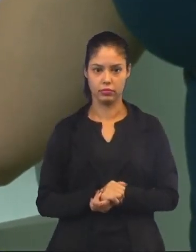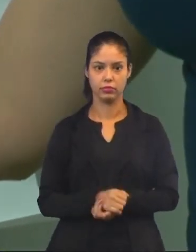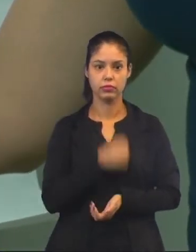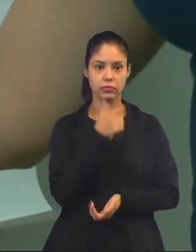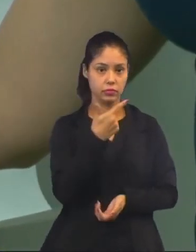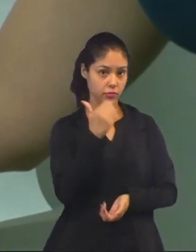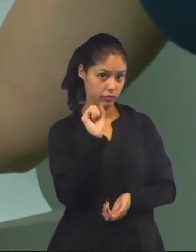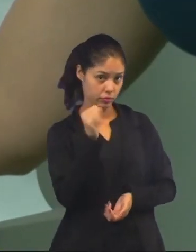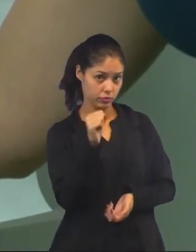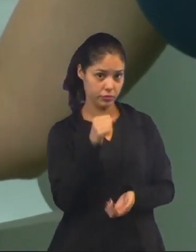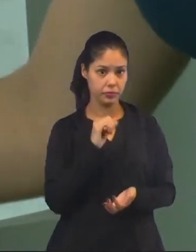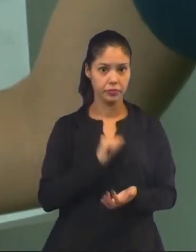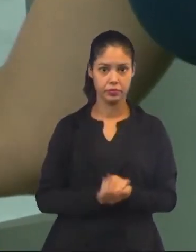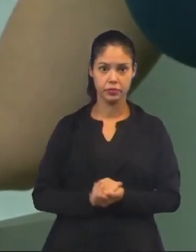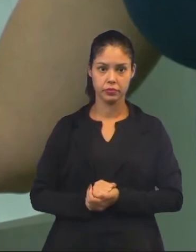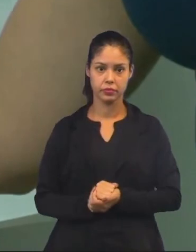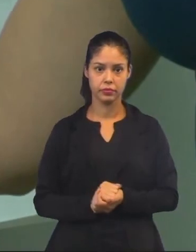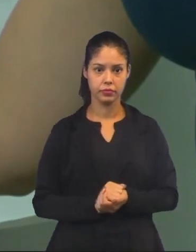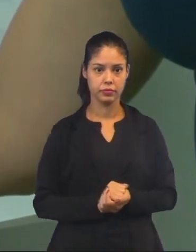aqui 28,